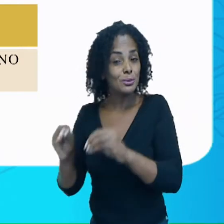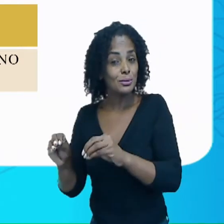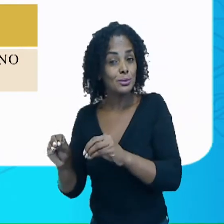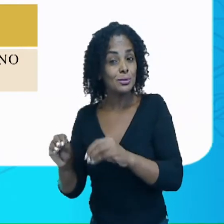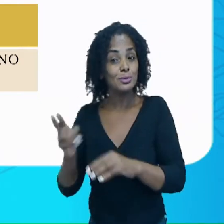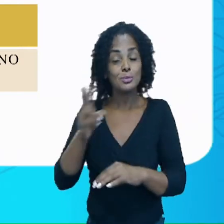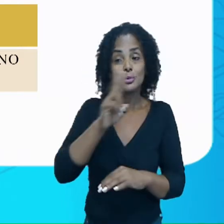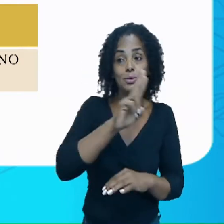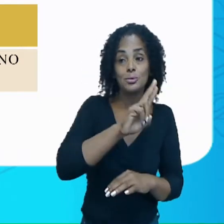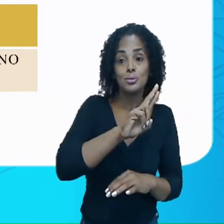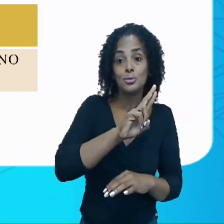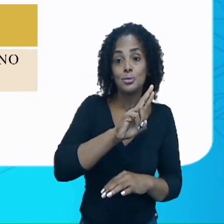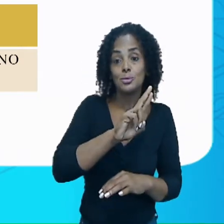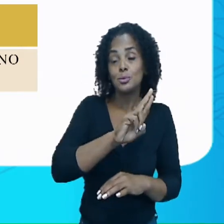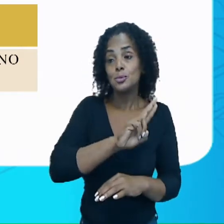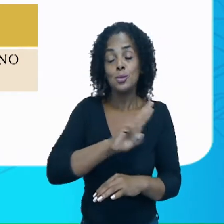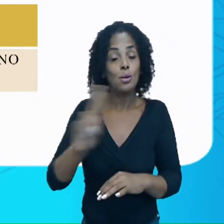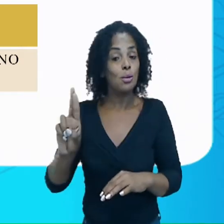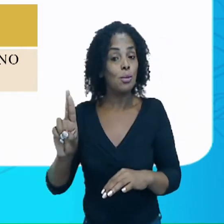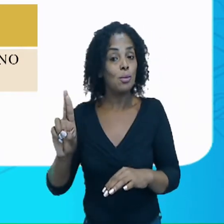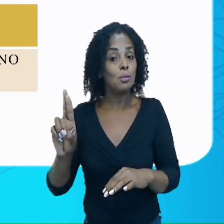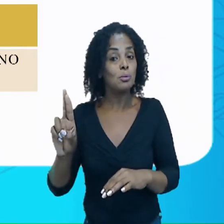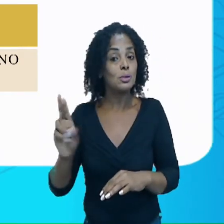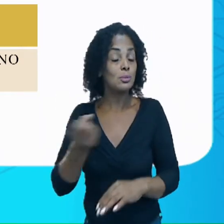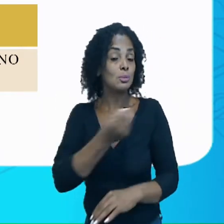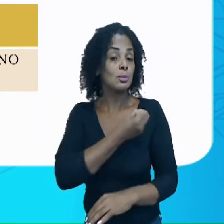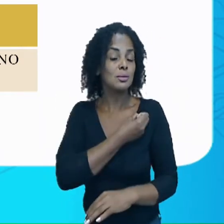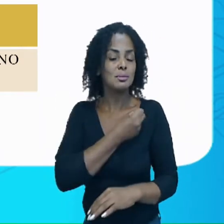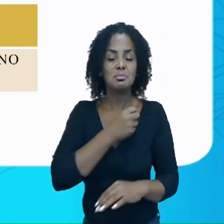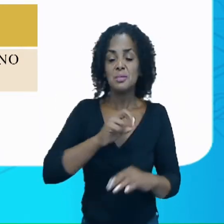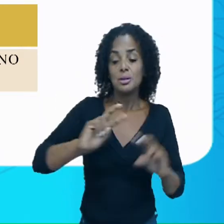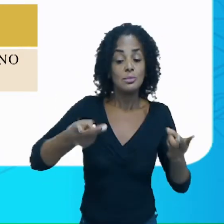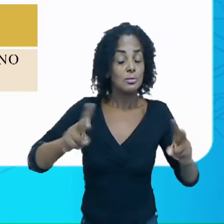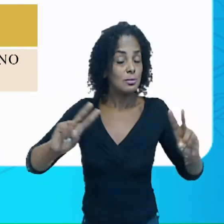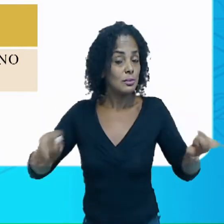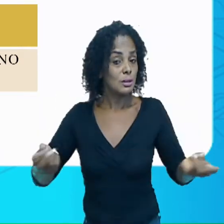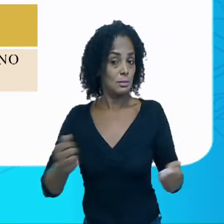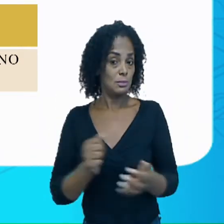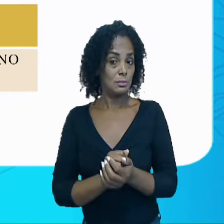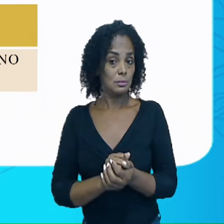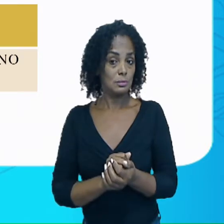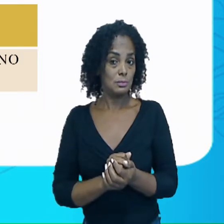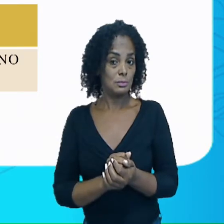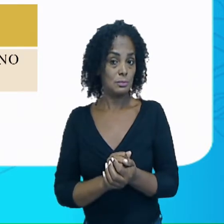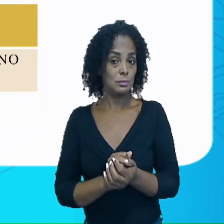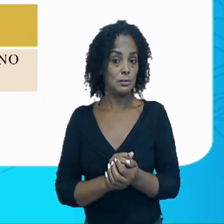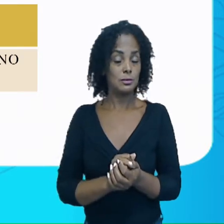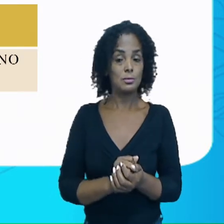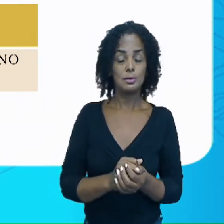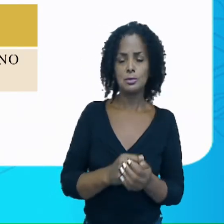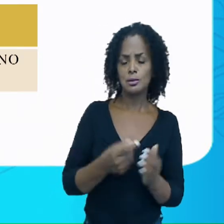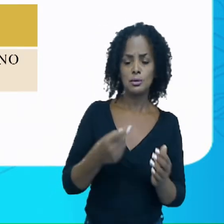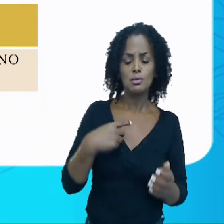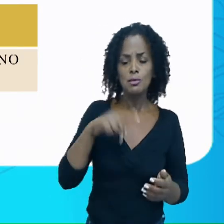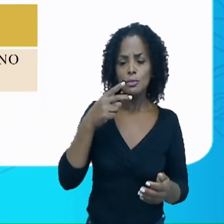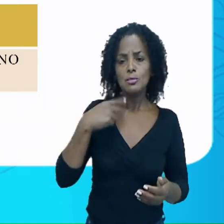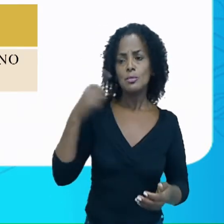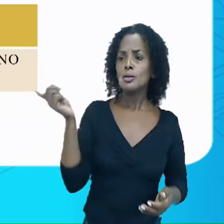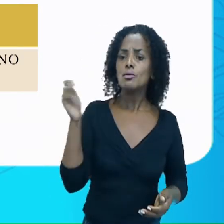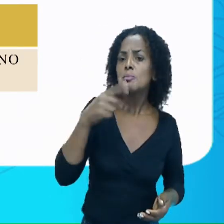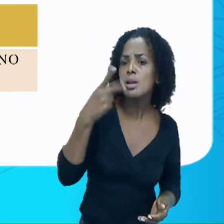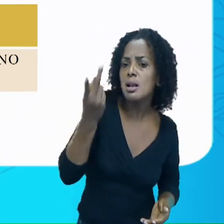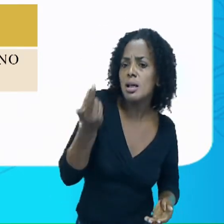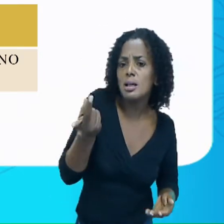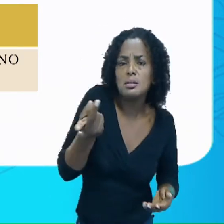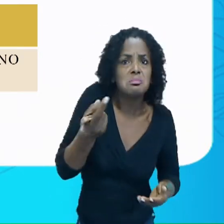nome do algarismo não vai ser mais como ele é de ordinal. Nós vamos ler da seguinte